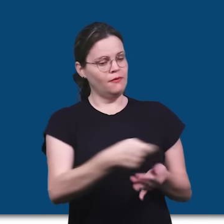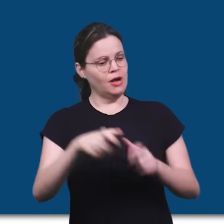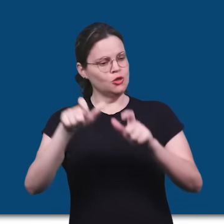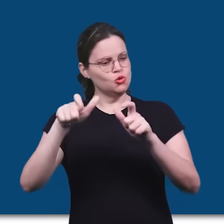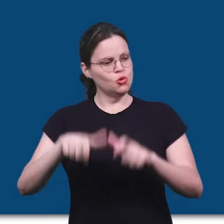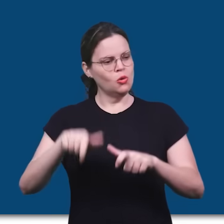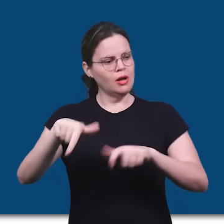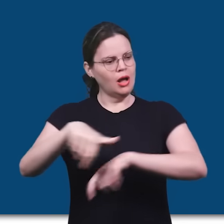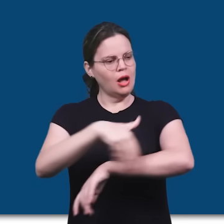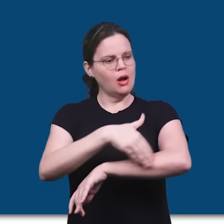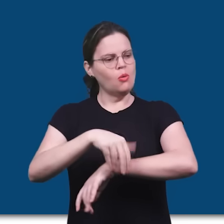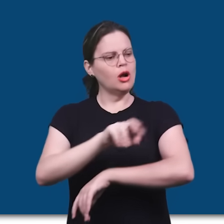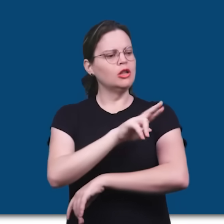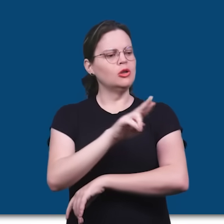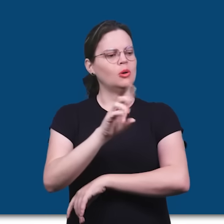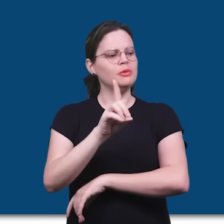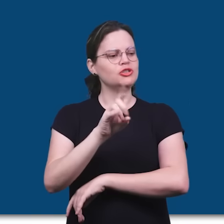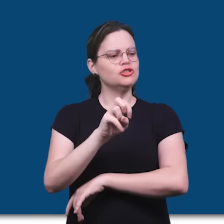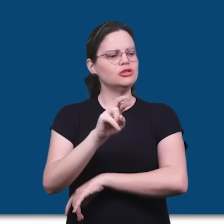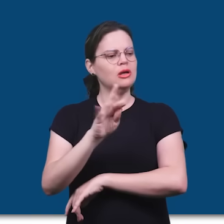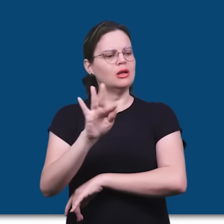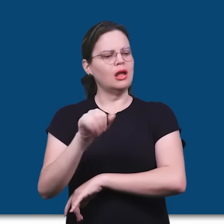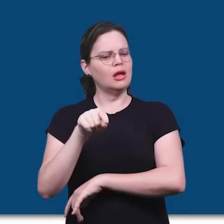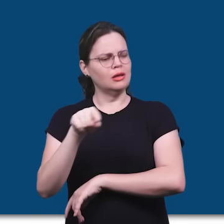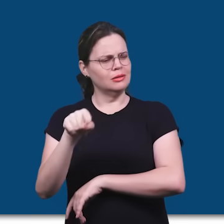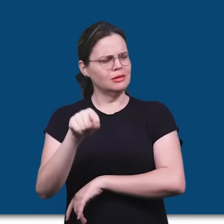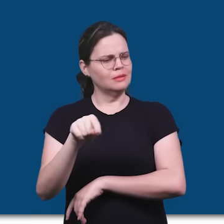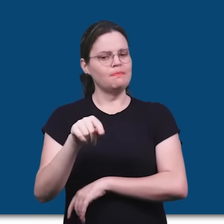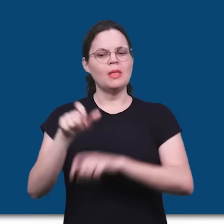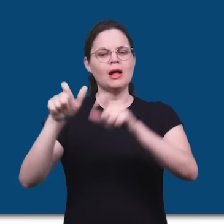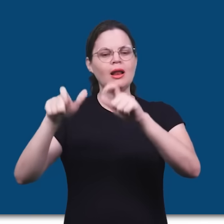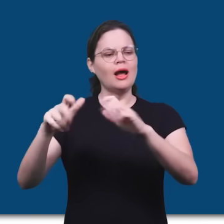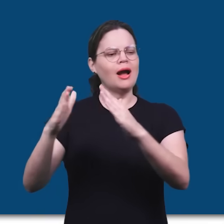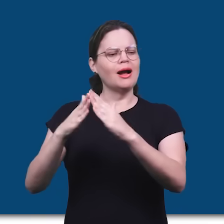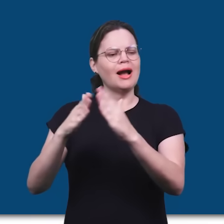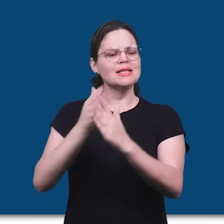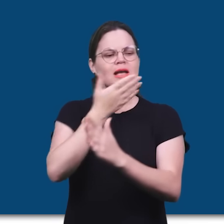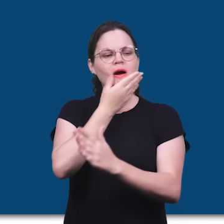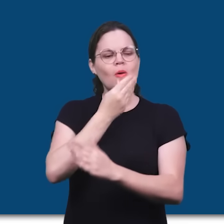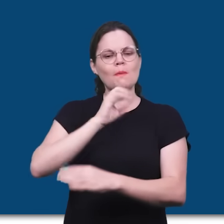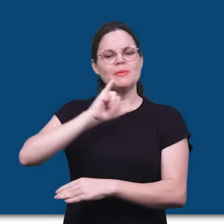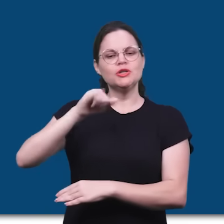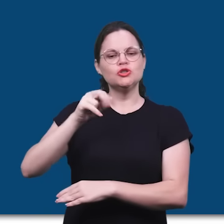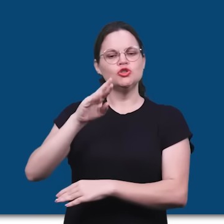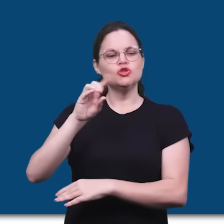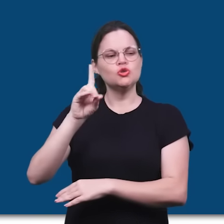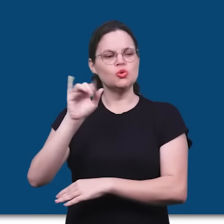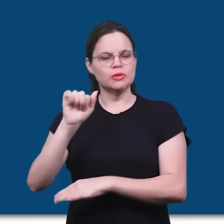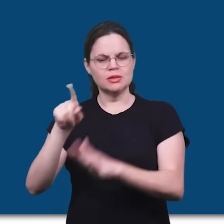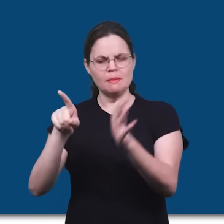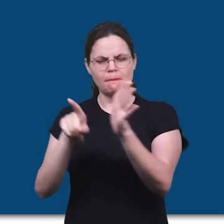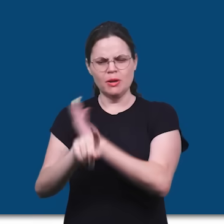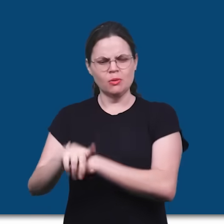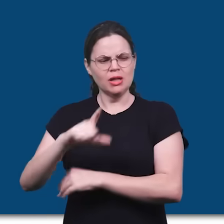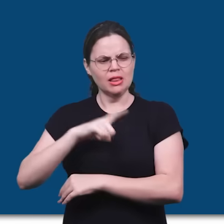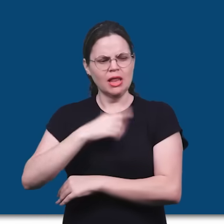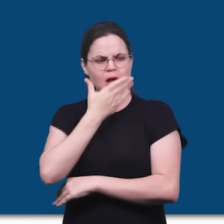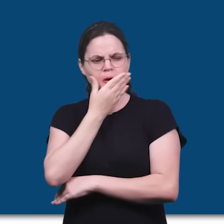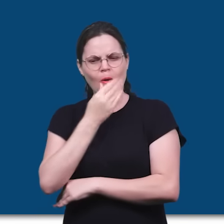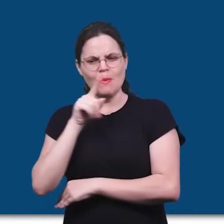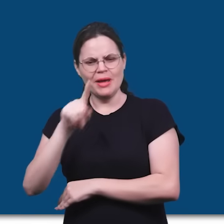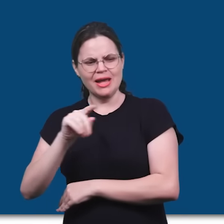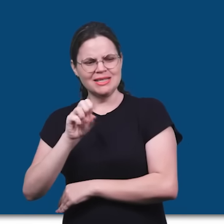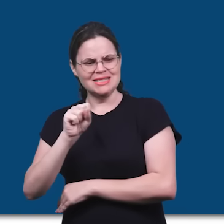chamada direita, e pergunta em casa de Judas por um homem de Tarso chamado